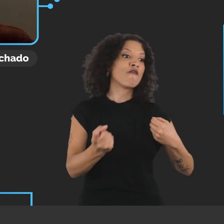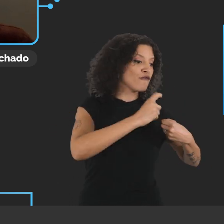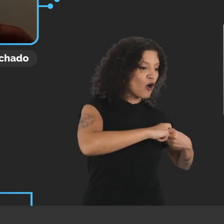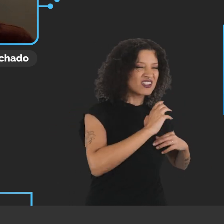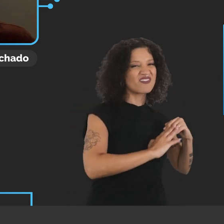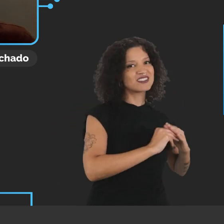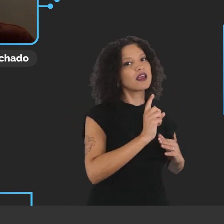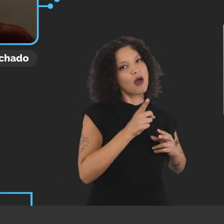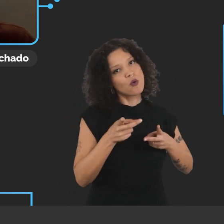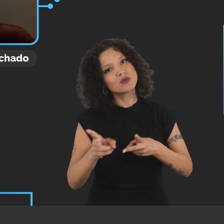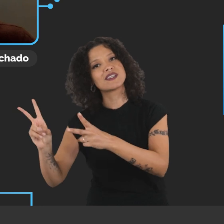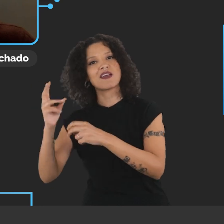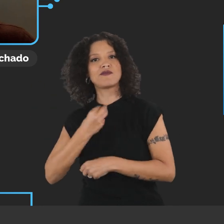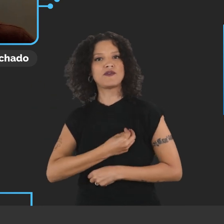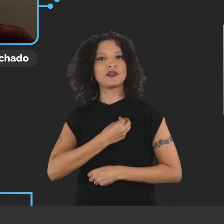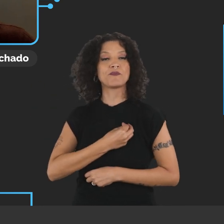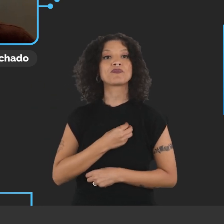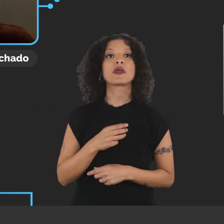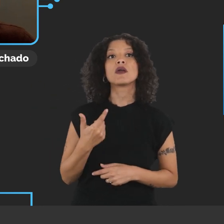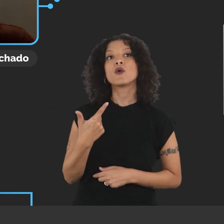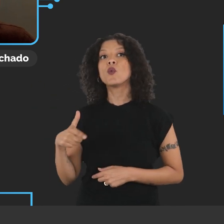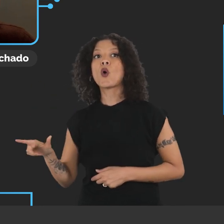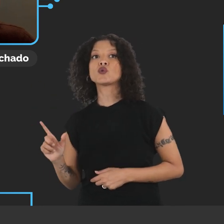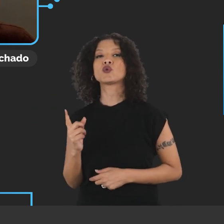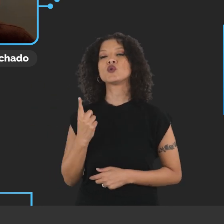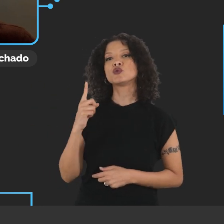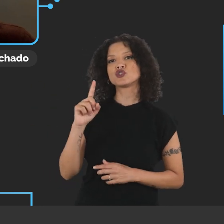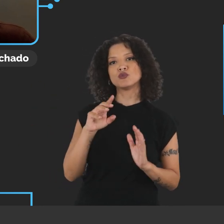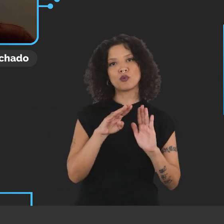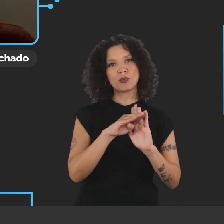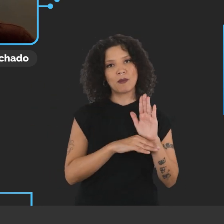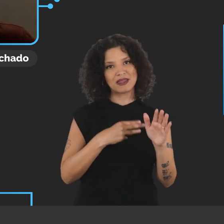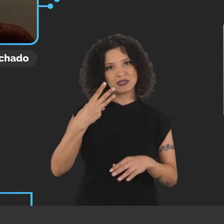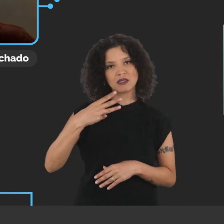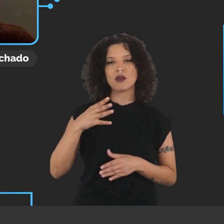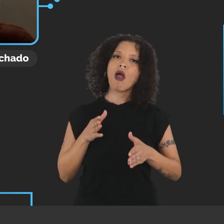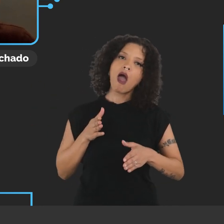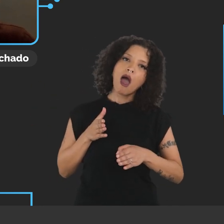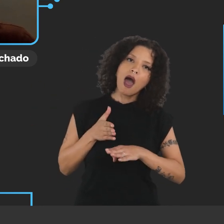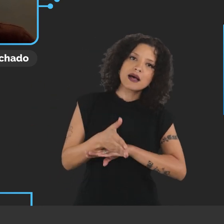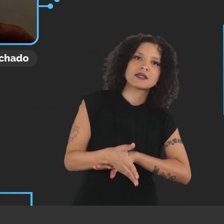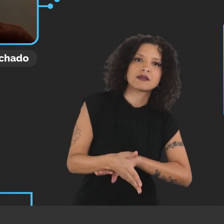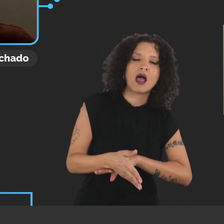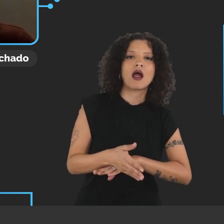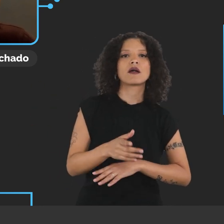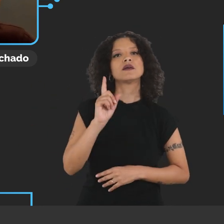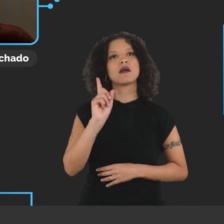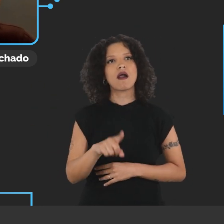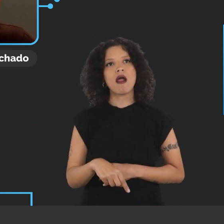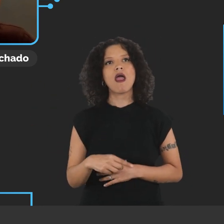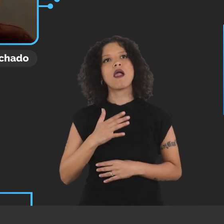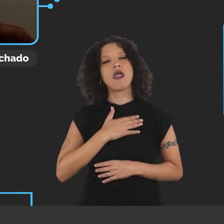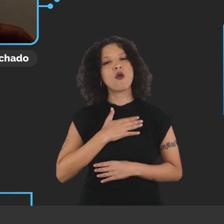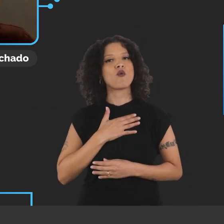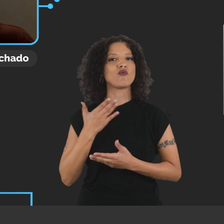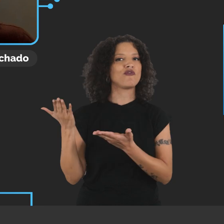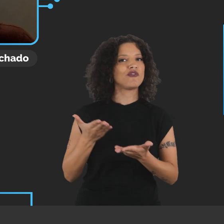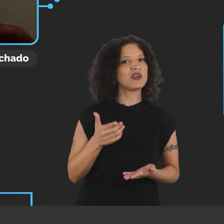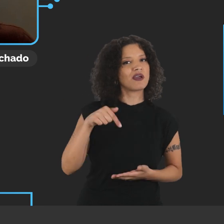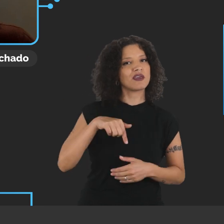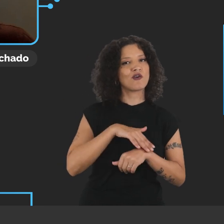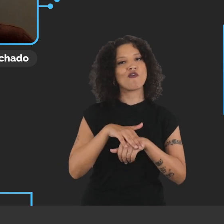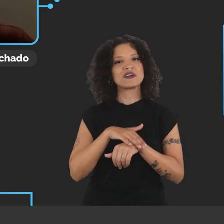socioeducativas. E o nosso programa Acessar, que é o que, de certa forma, me traz, né, para cá, né, para estar